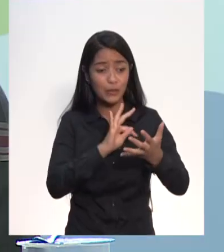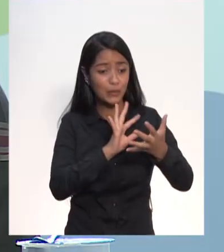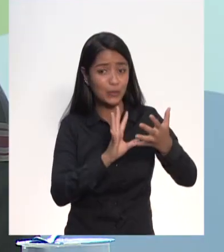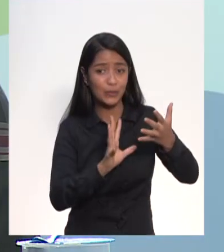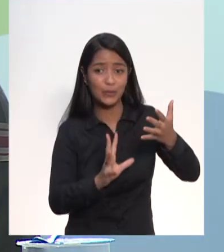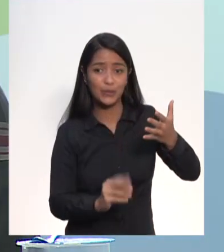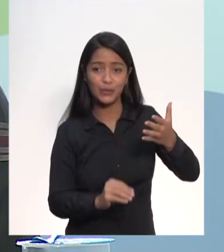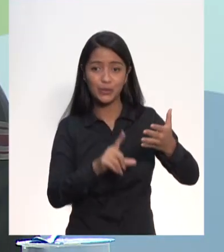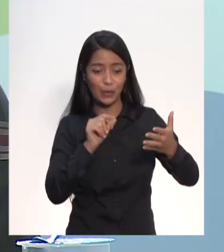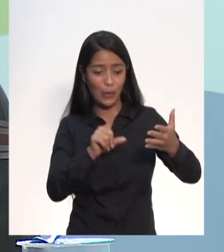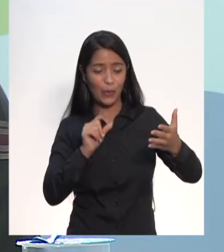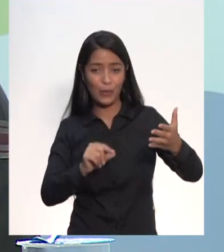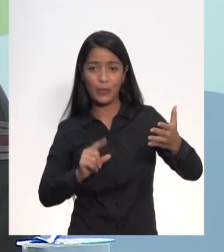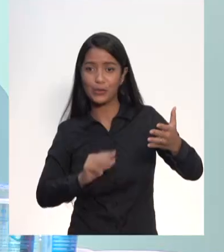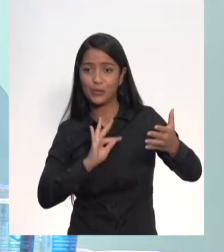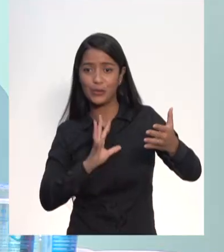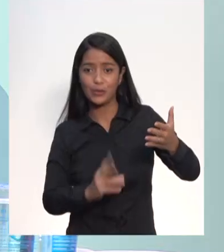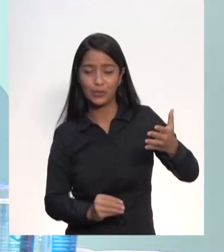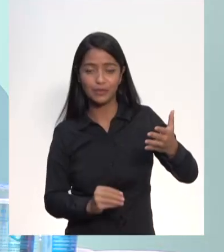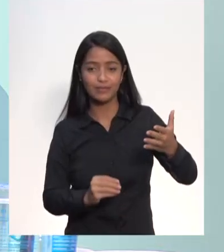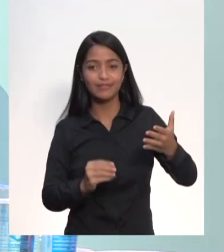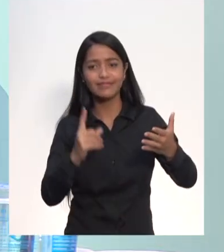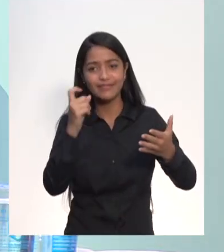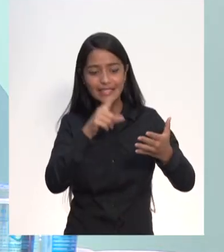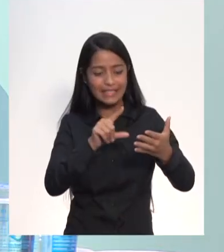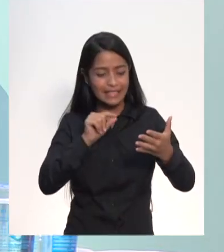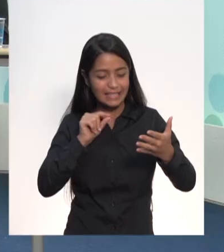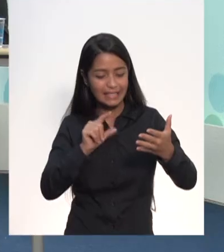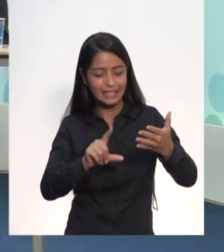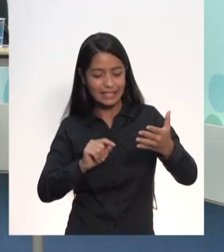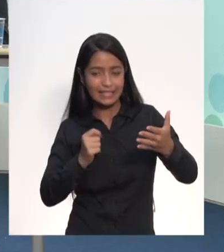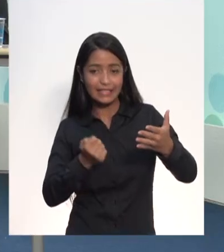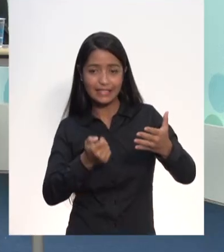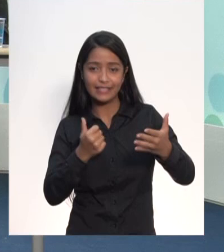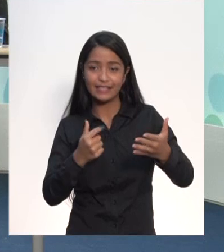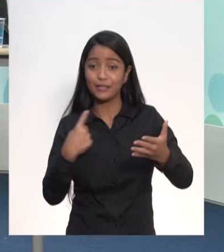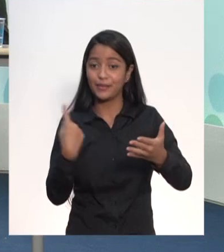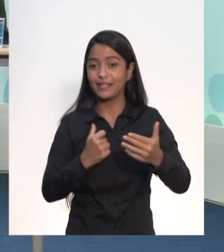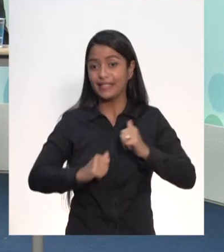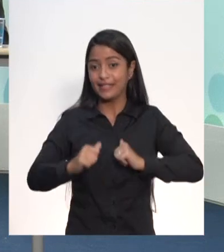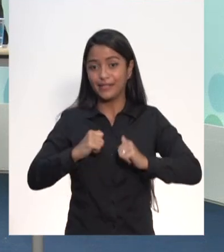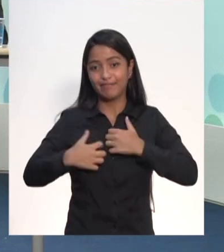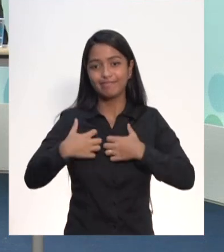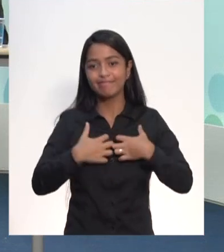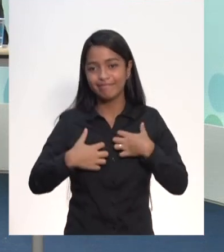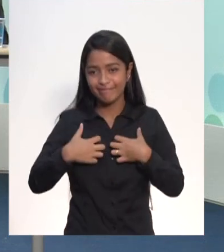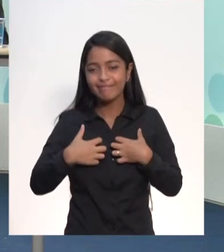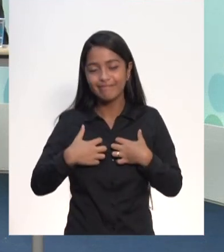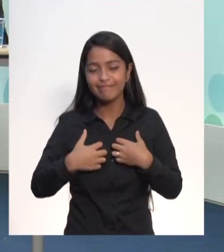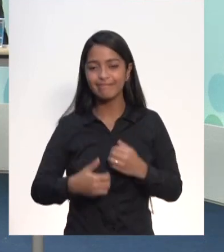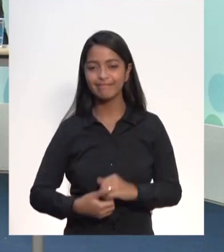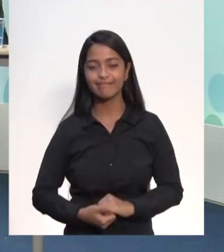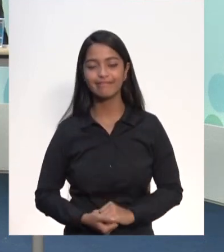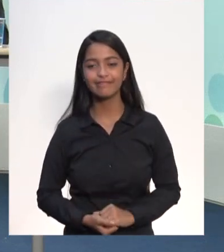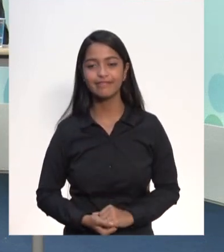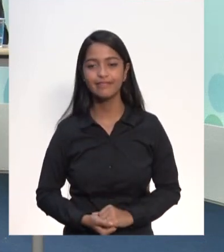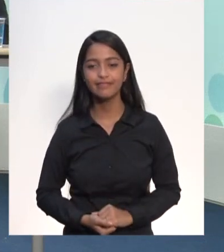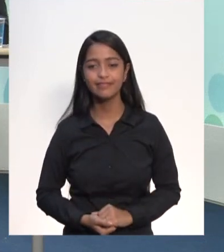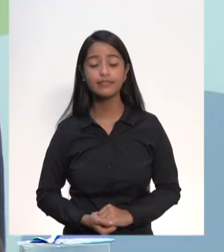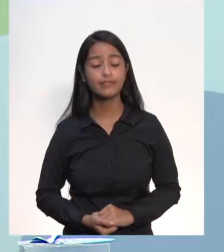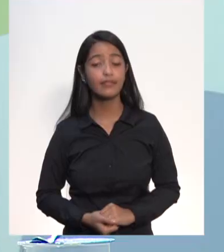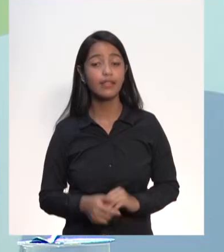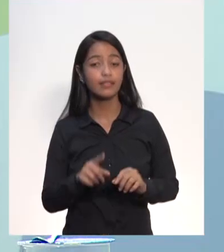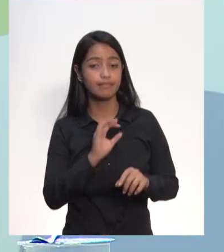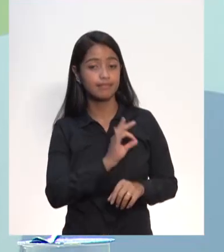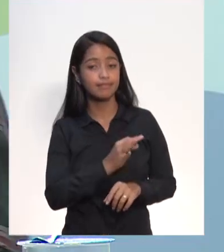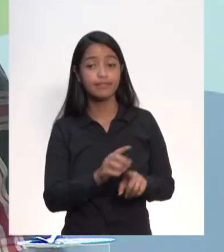pouco de ansiedade nesse sentido. E uma das fórmulas também que nós